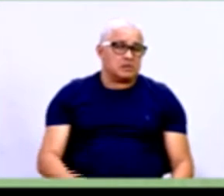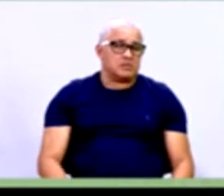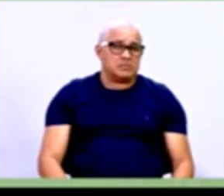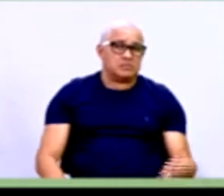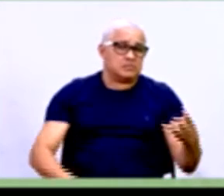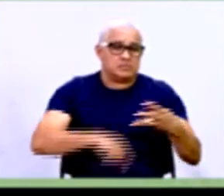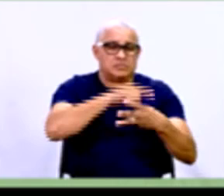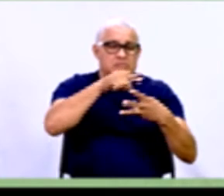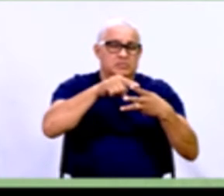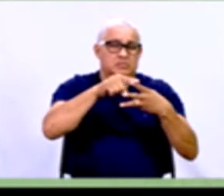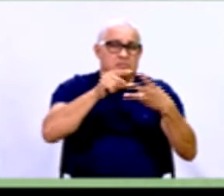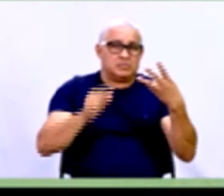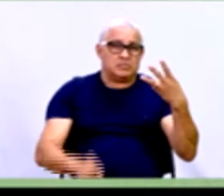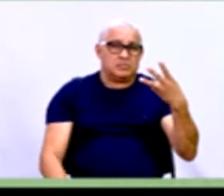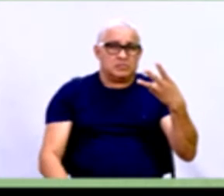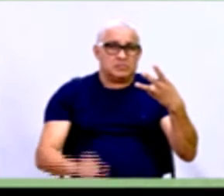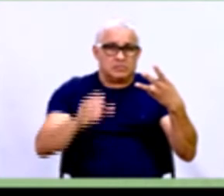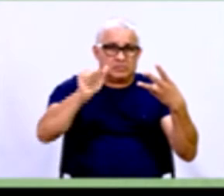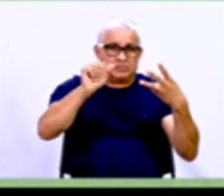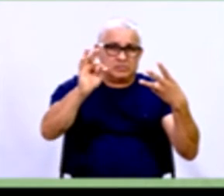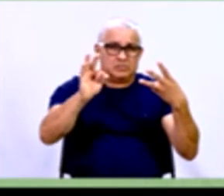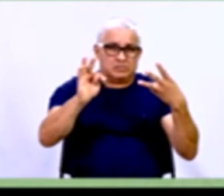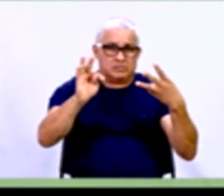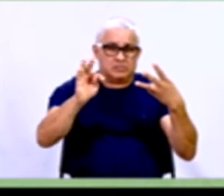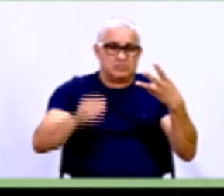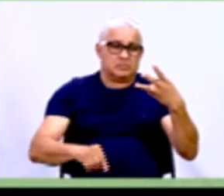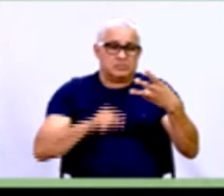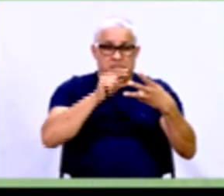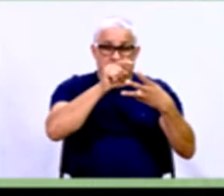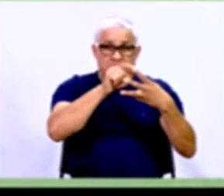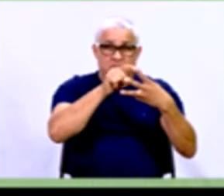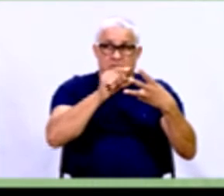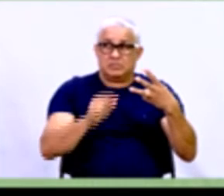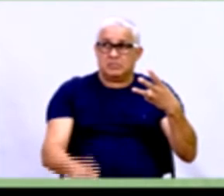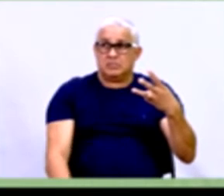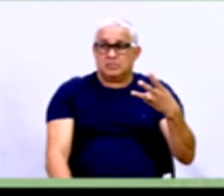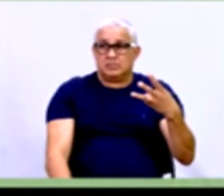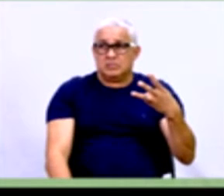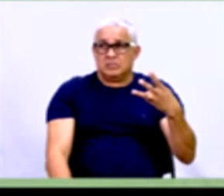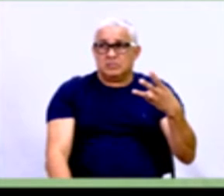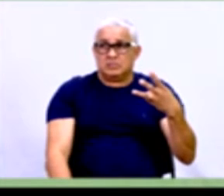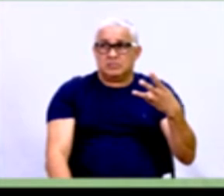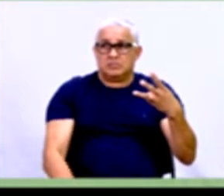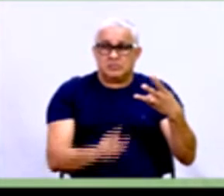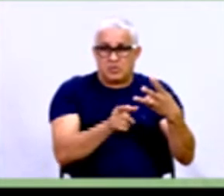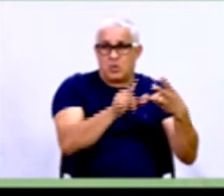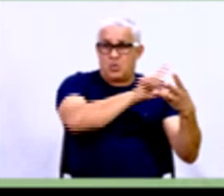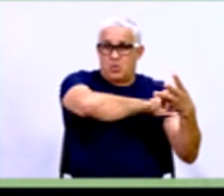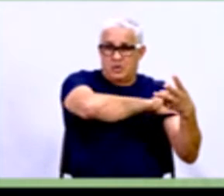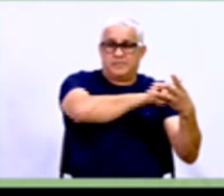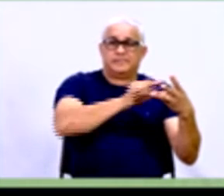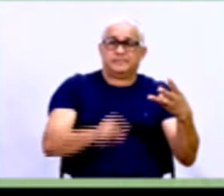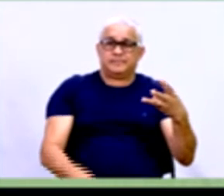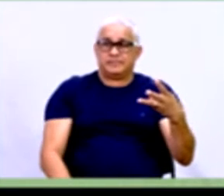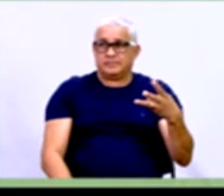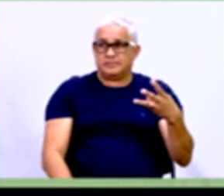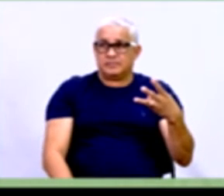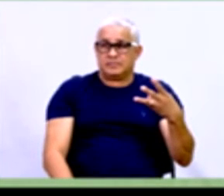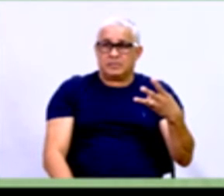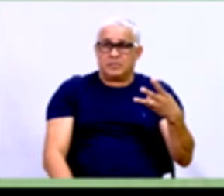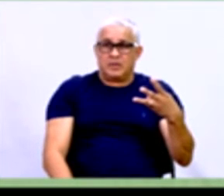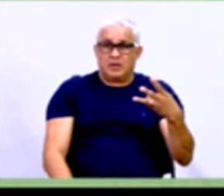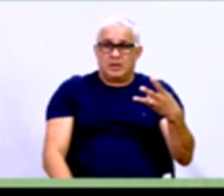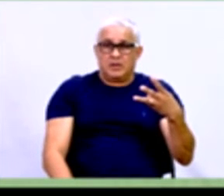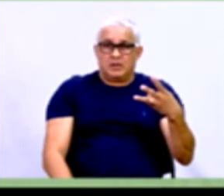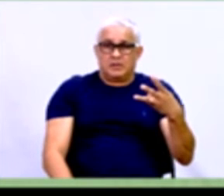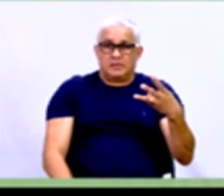três classificações para ele. A primeira delas, vamos voltar aqui um pouquinho. A primeira delas é o